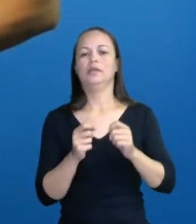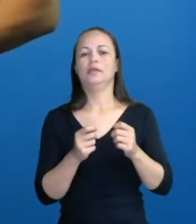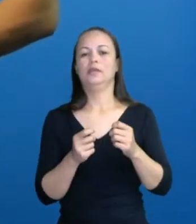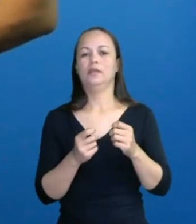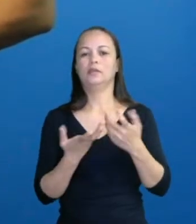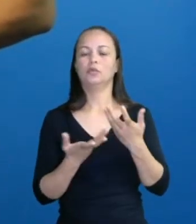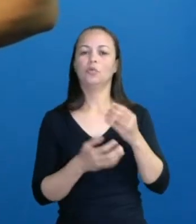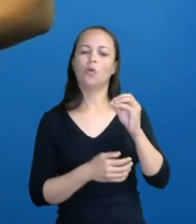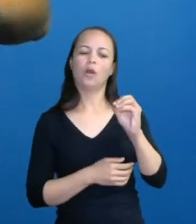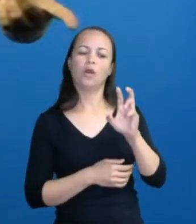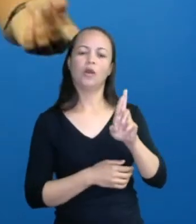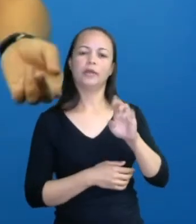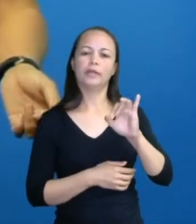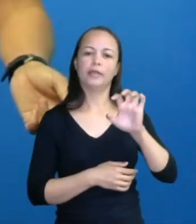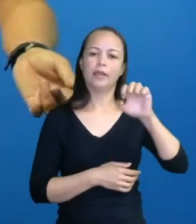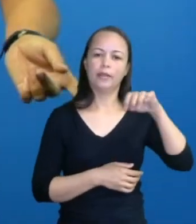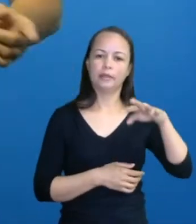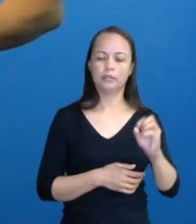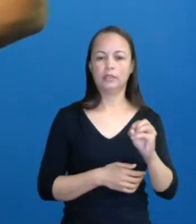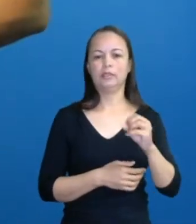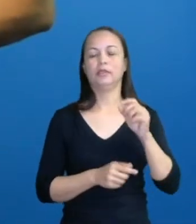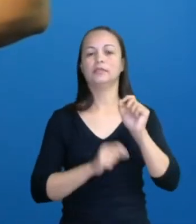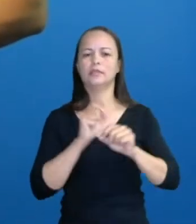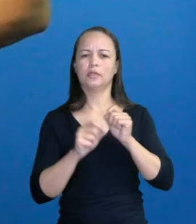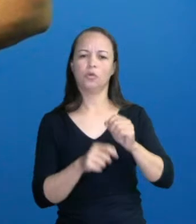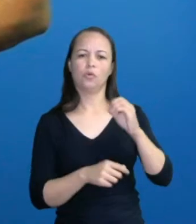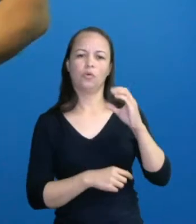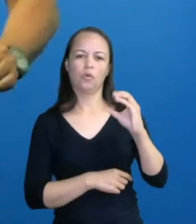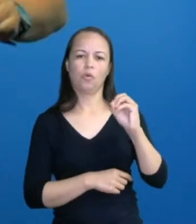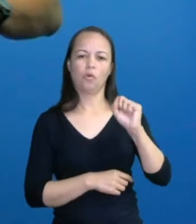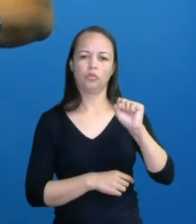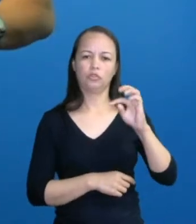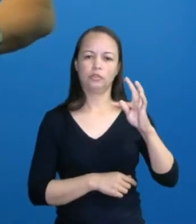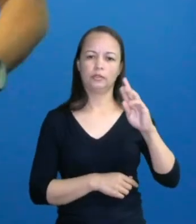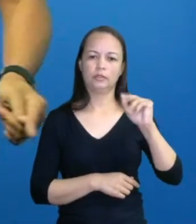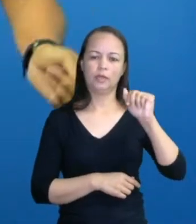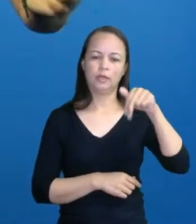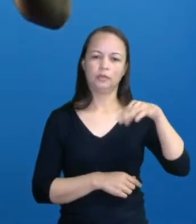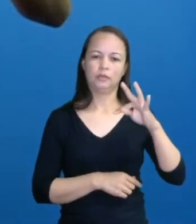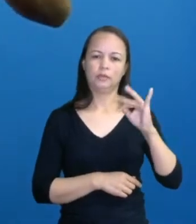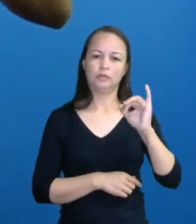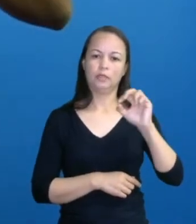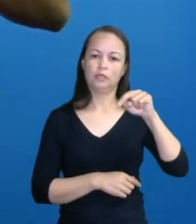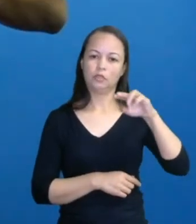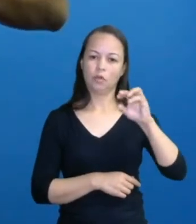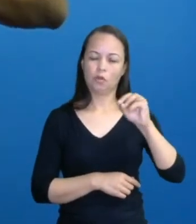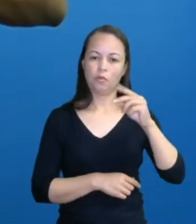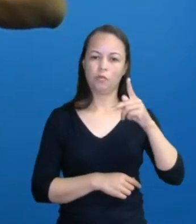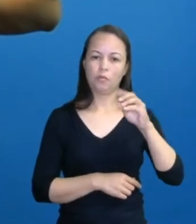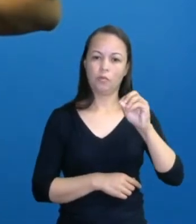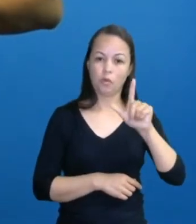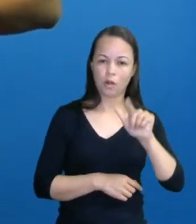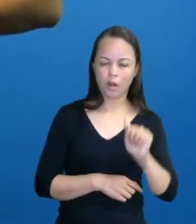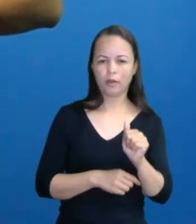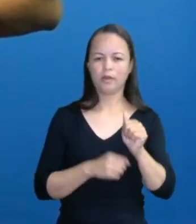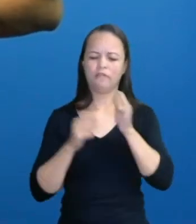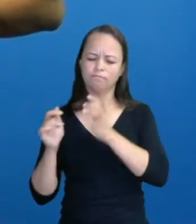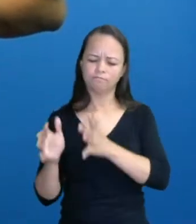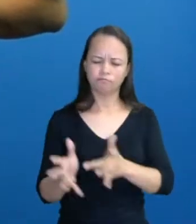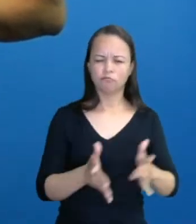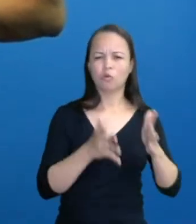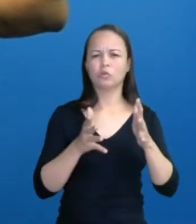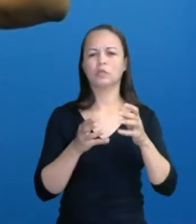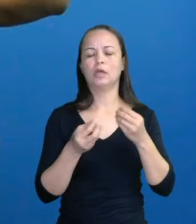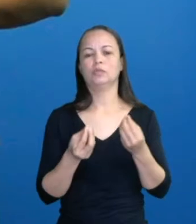Constantinopla, que hoje seria Istambul, na Turquia, ela vai continuar. O